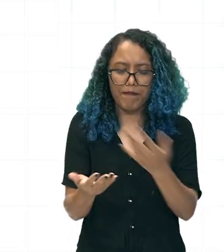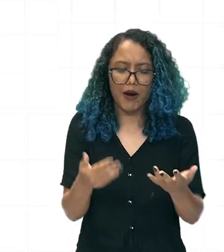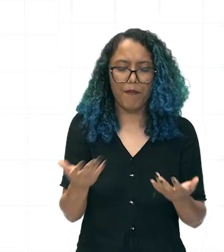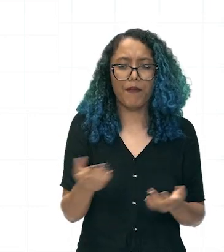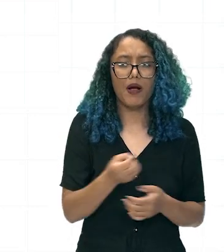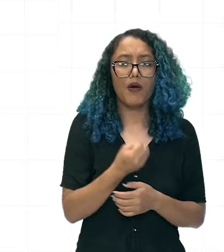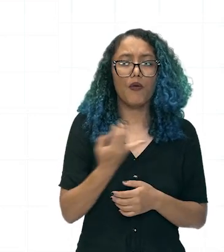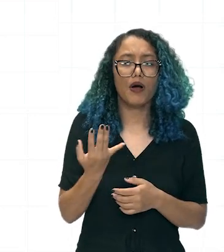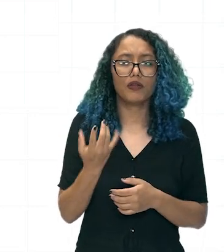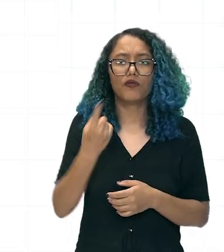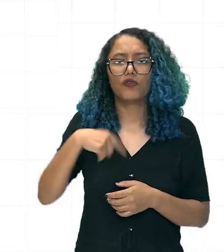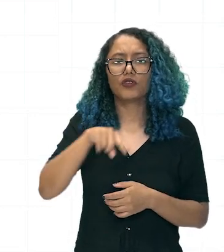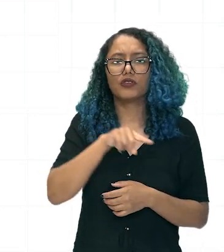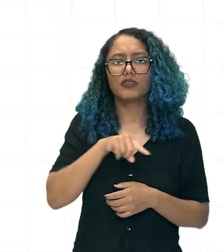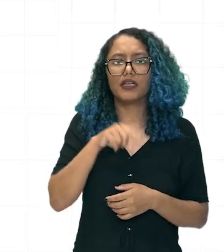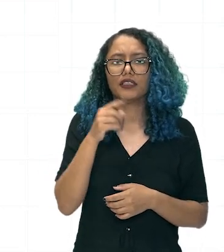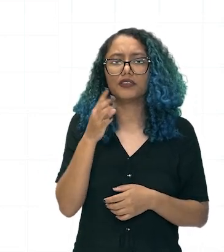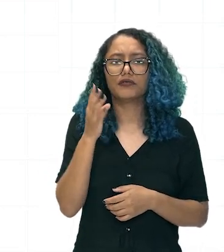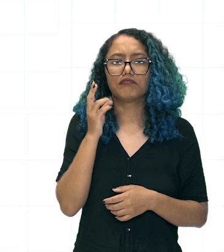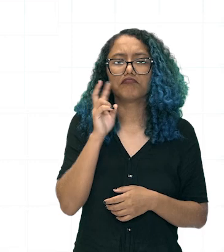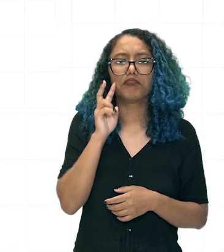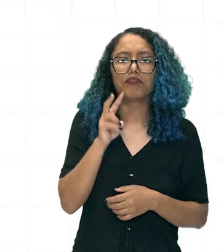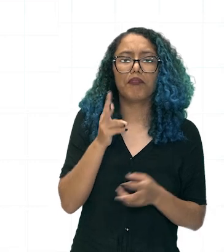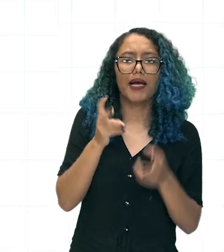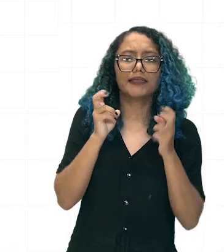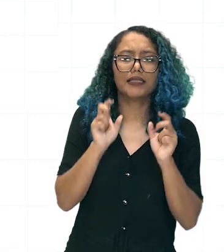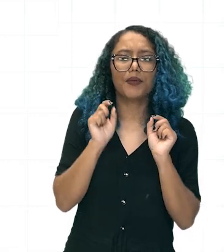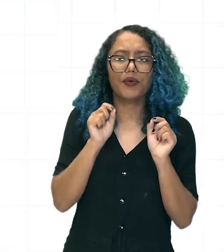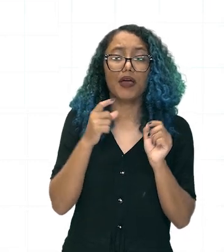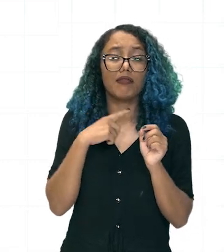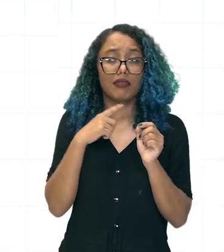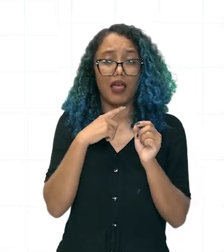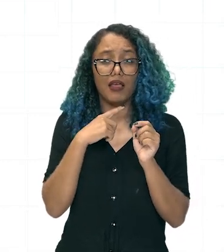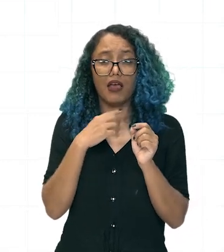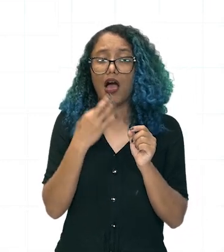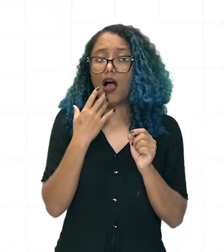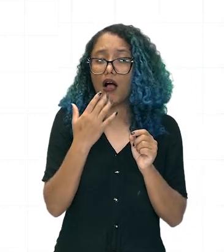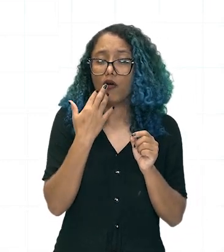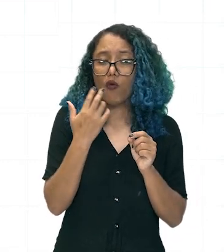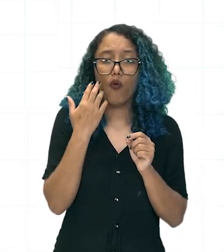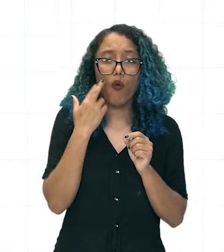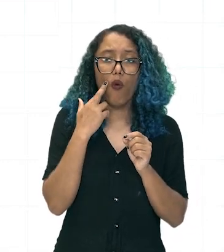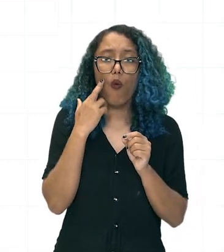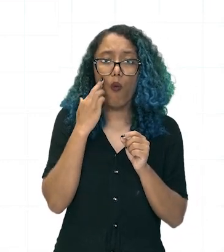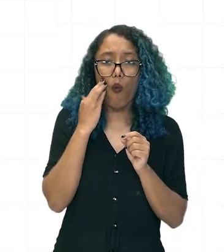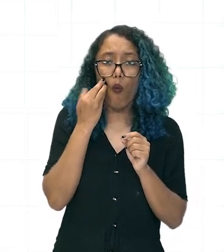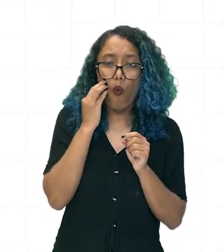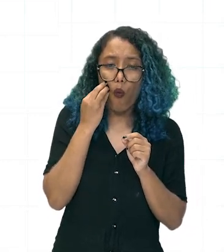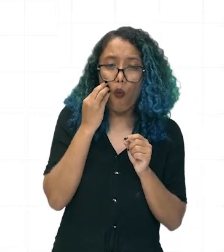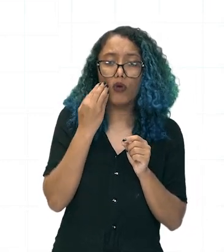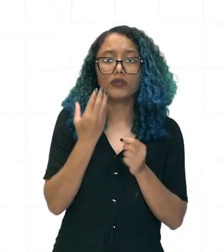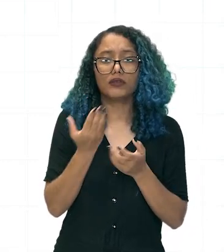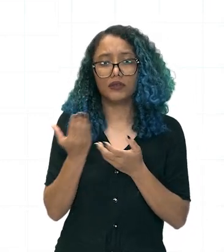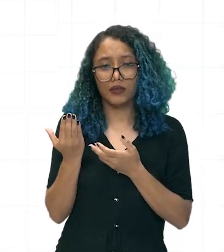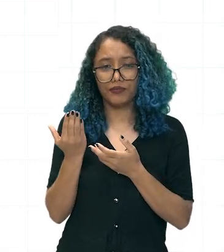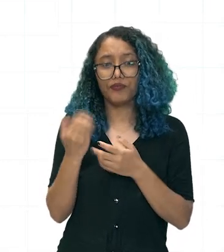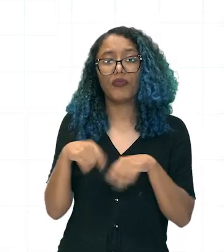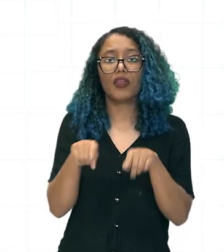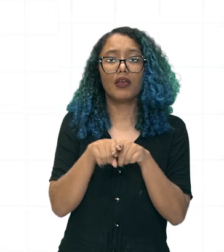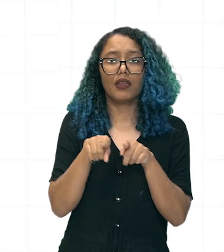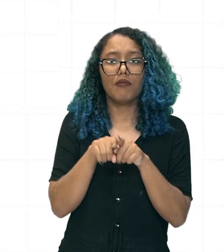que vocês estão vendo aí de cor? Nós temos aí tanto esse rosinha claro dentro dos quadrados, quanto nós